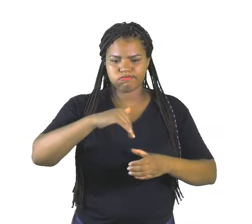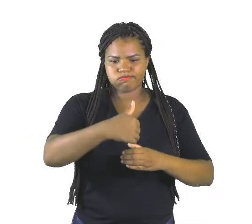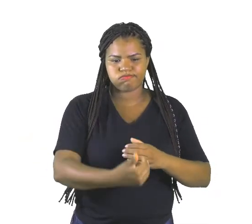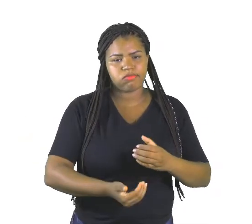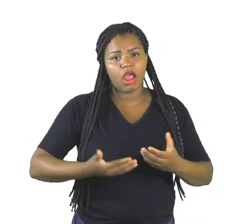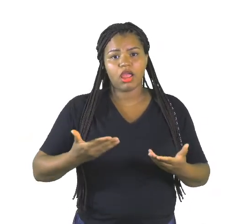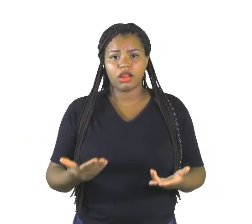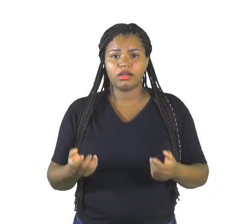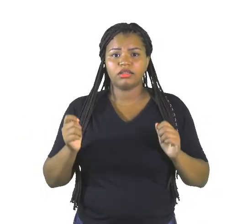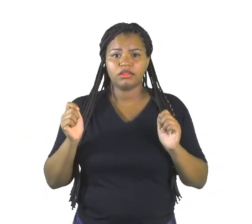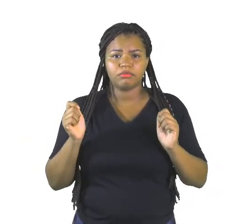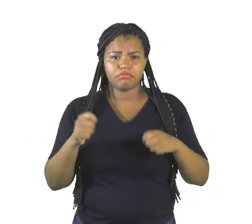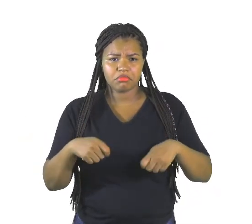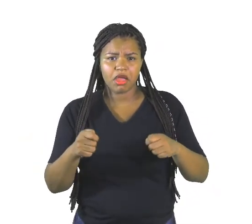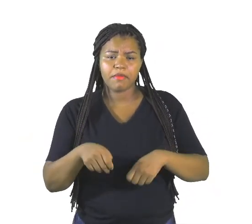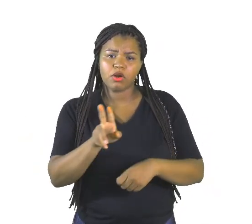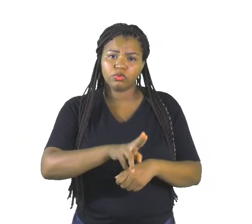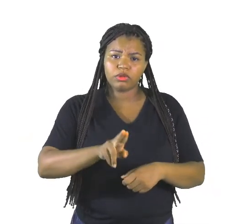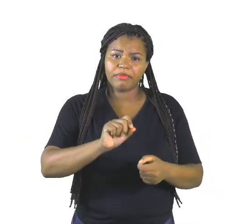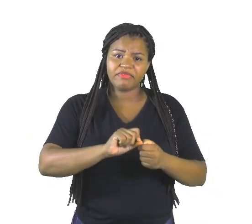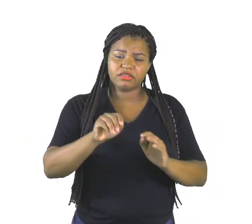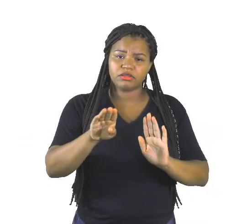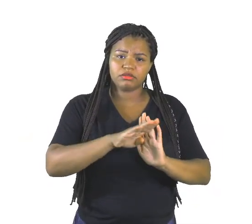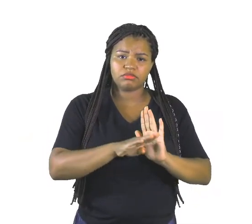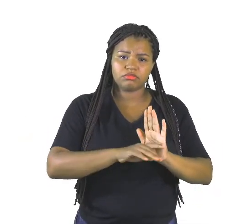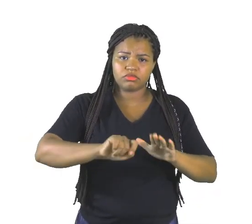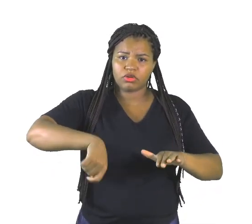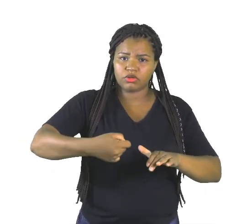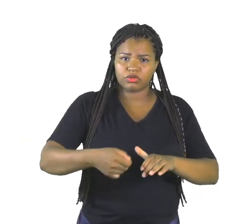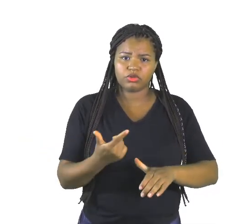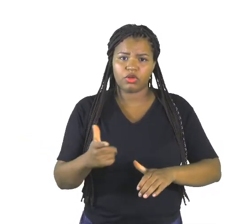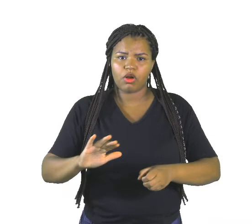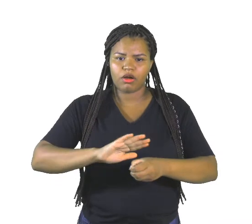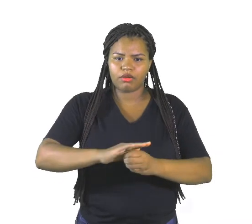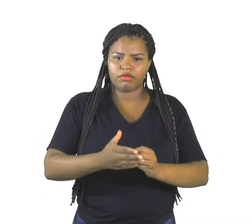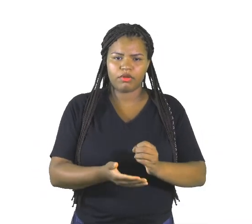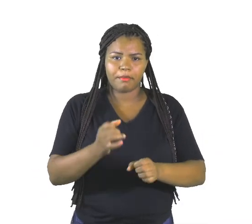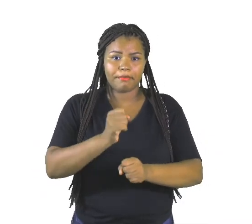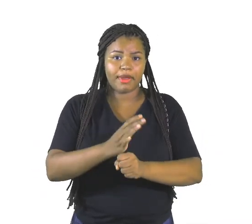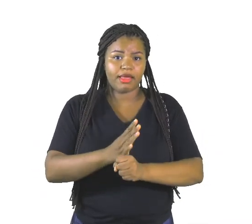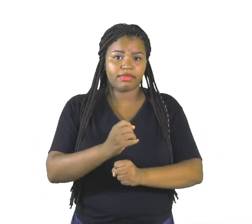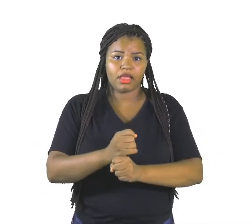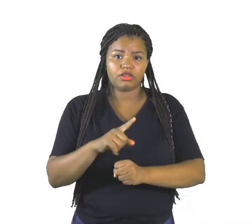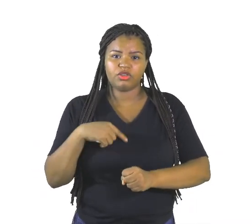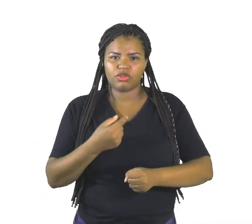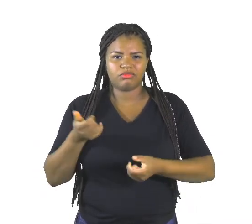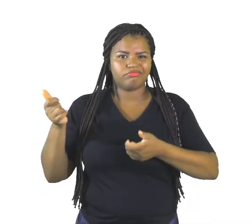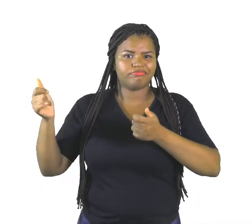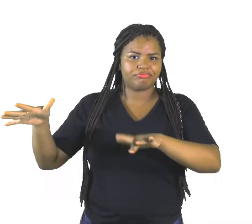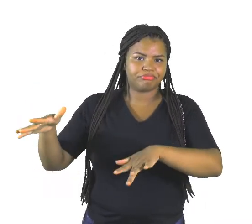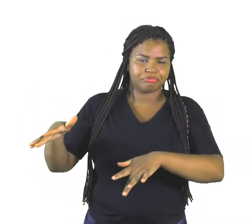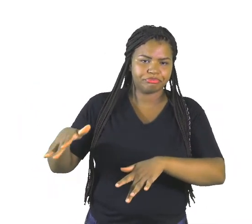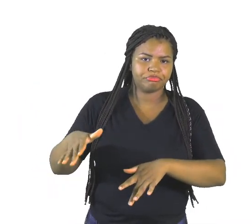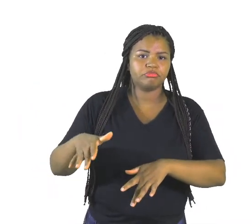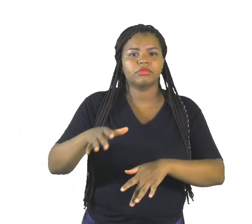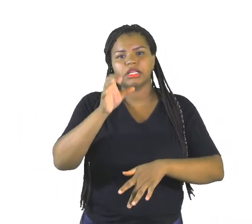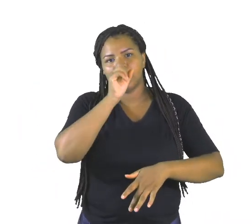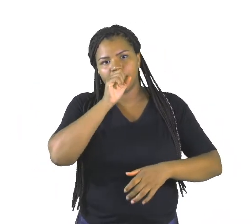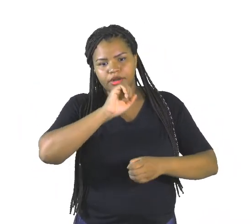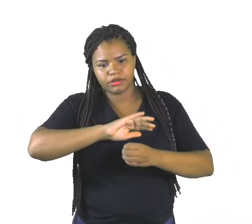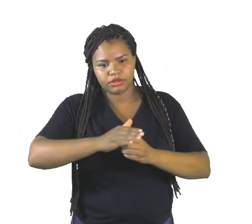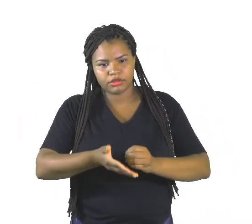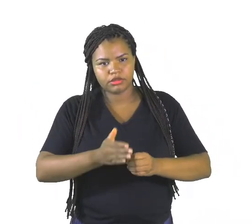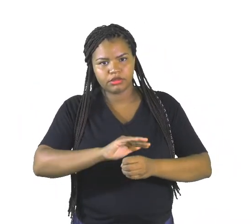alguma outra receita também. As cascas, né? A casca da batata nós sempre jogamos fora, da laranja,